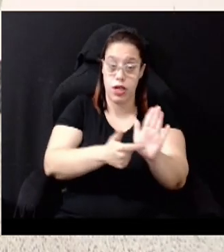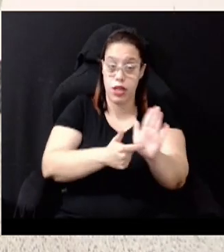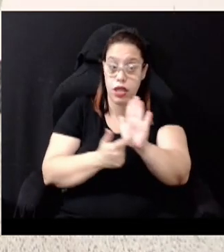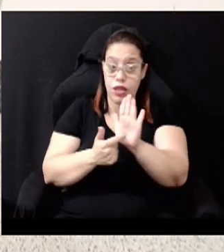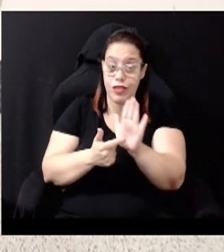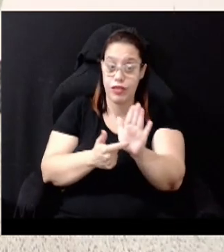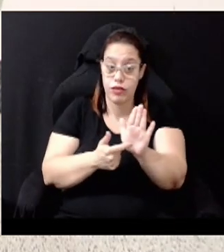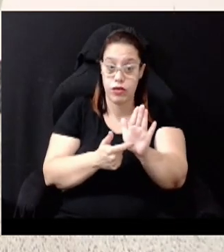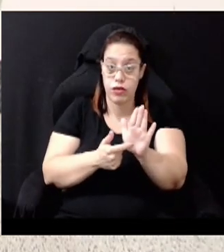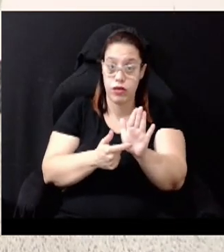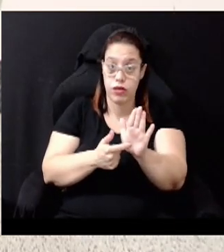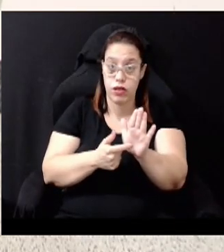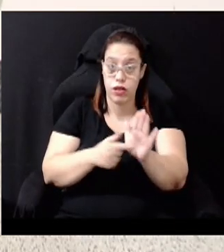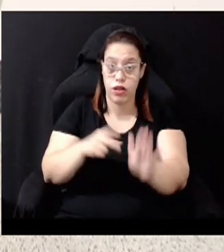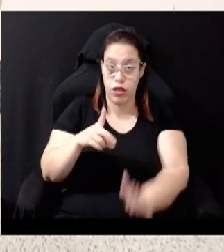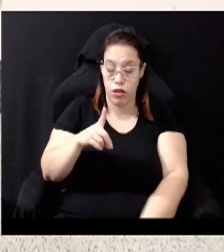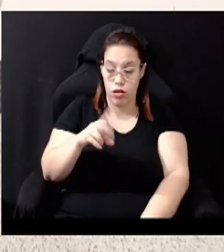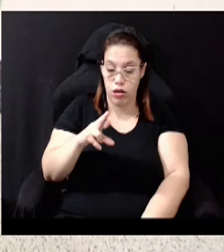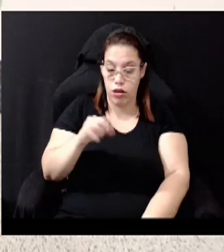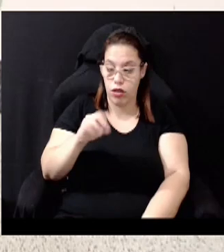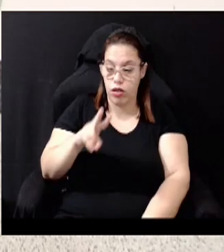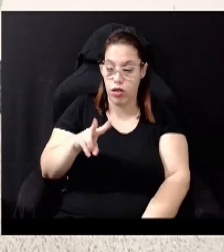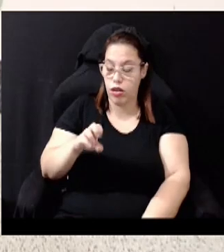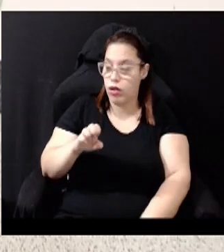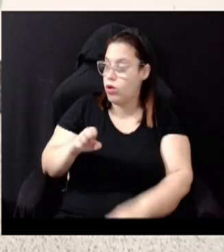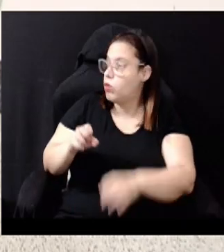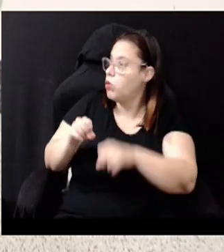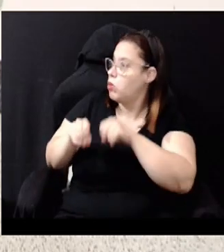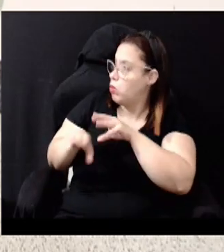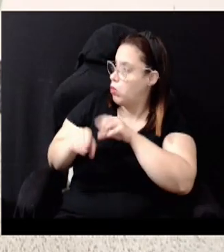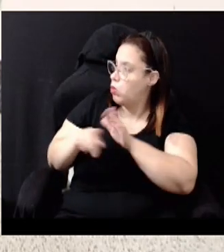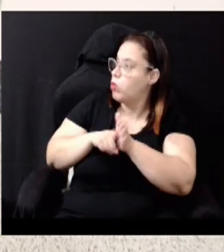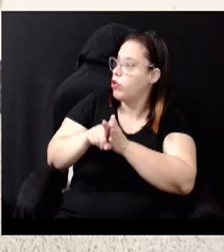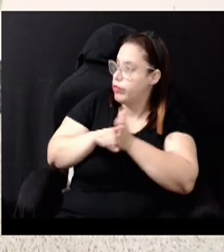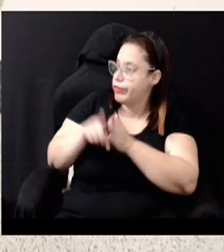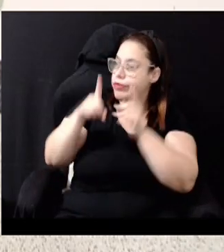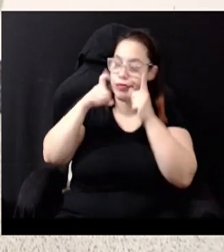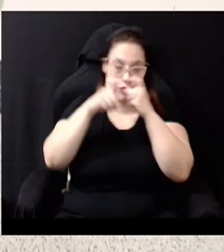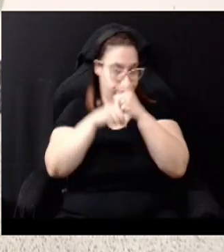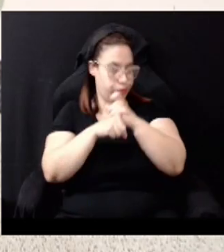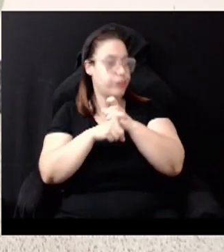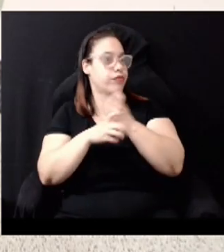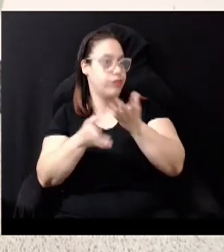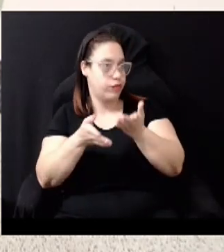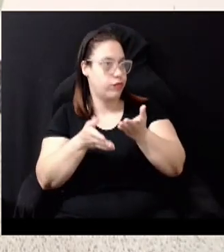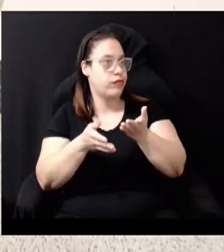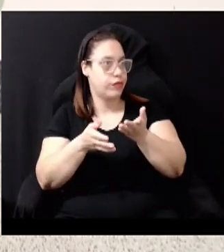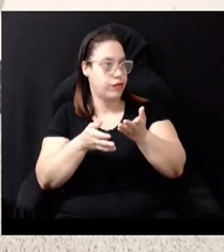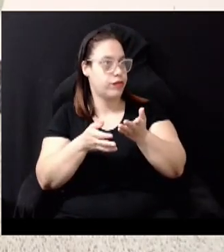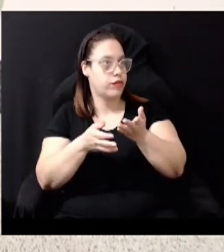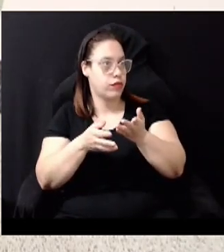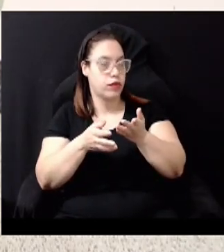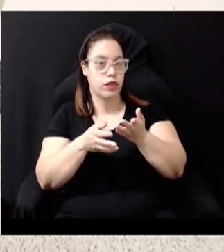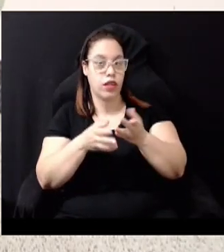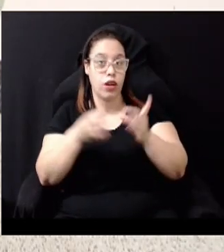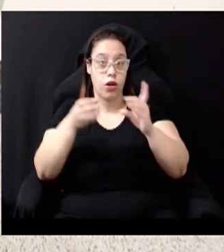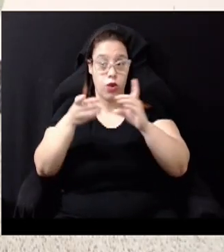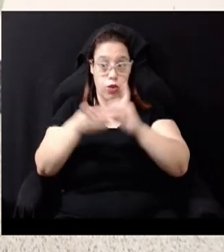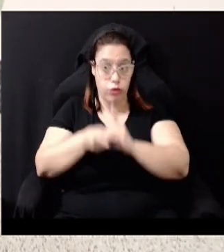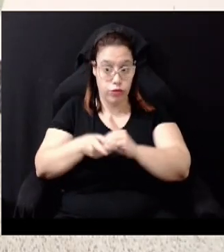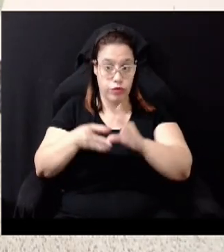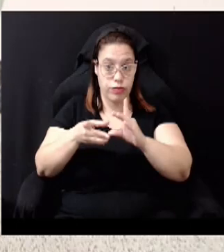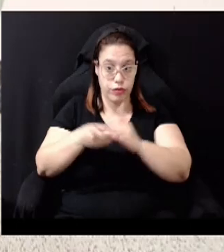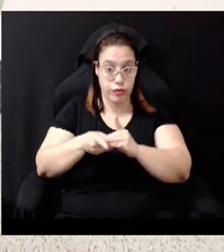drive, uma pesquisa em livro, né? Eles têm dificuldade. Então, eles são usuários das redes